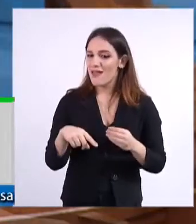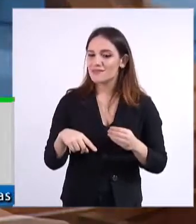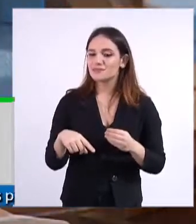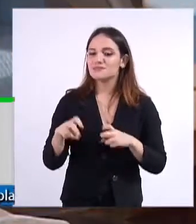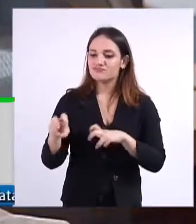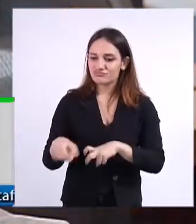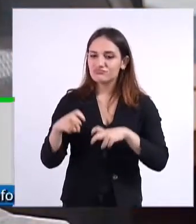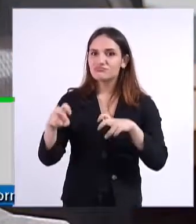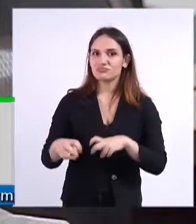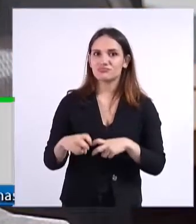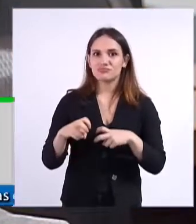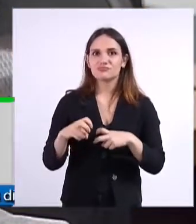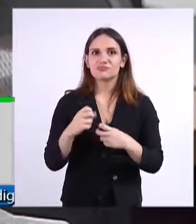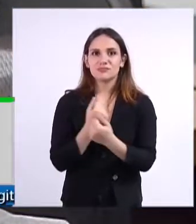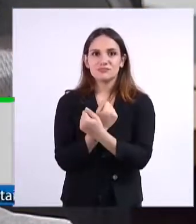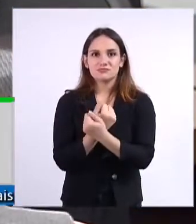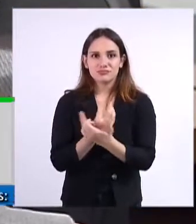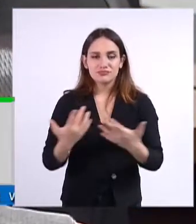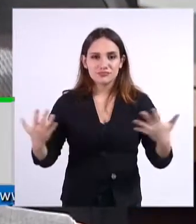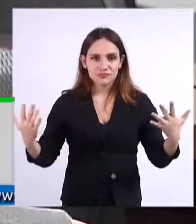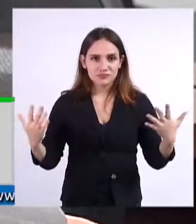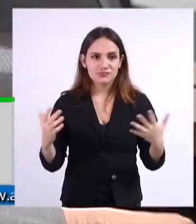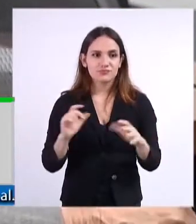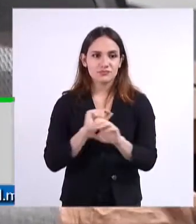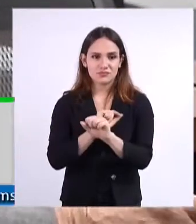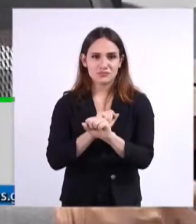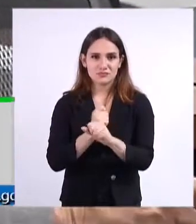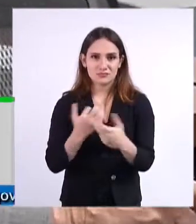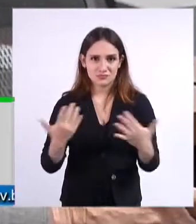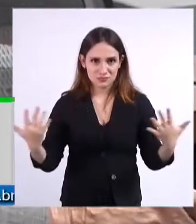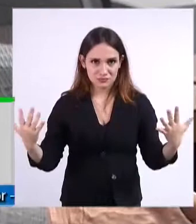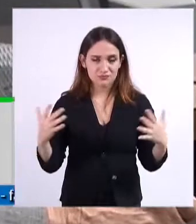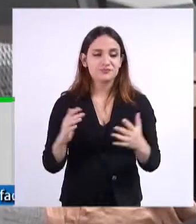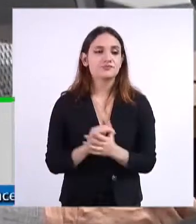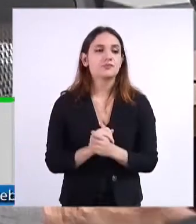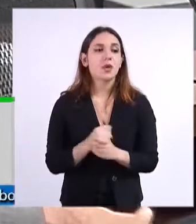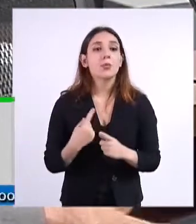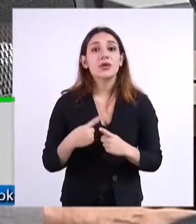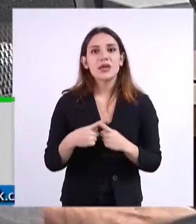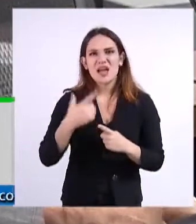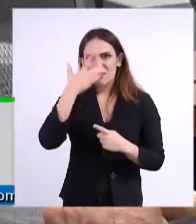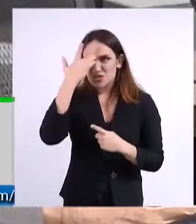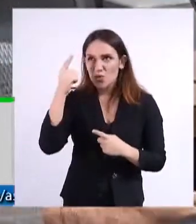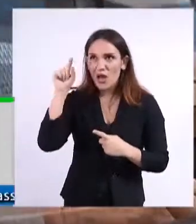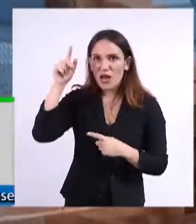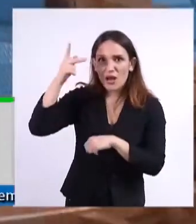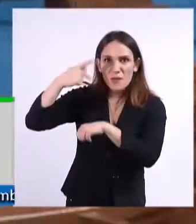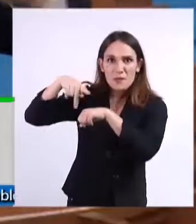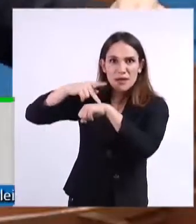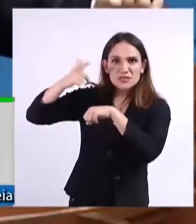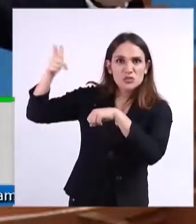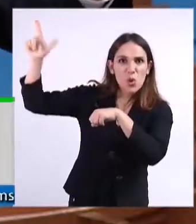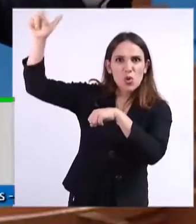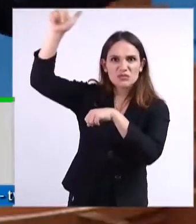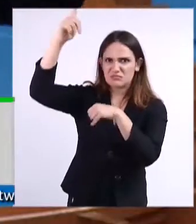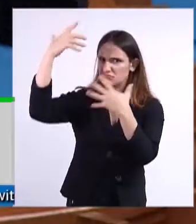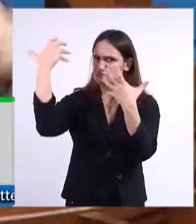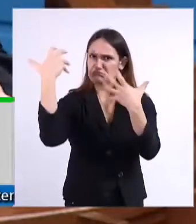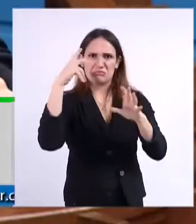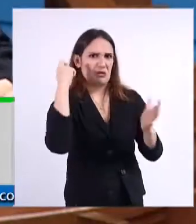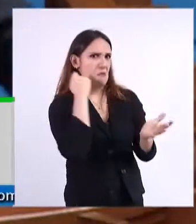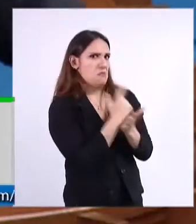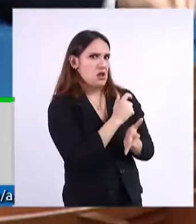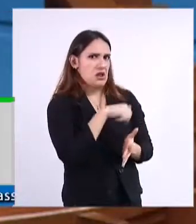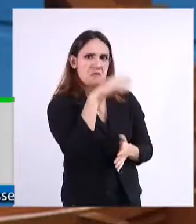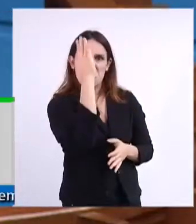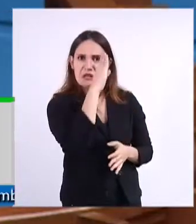Porque os parceiros comerciais estão deixando de comprar do Brasil por causa dos impropérios do